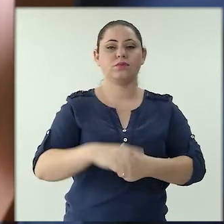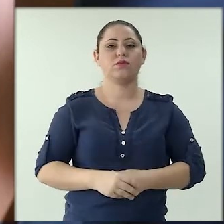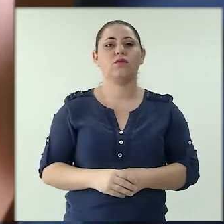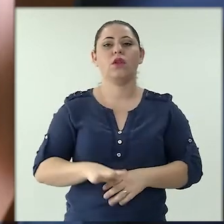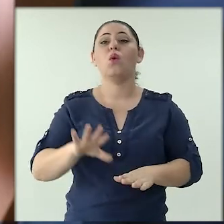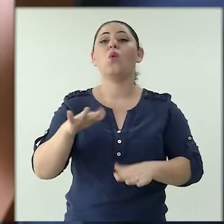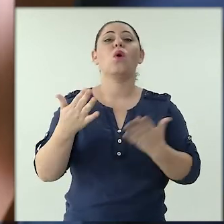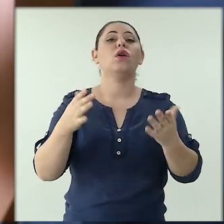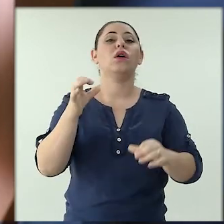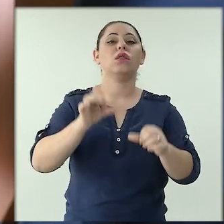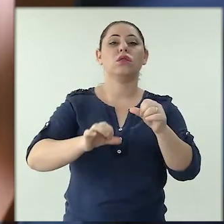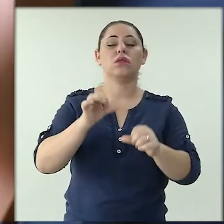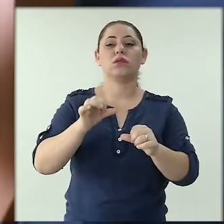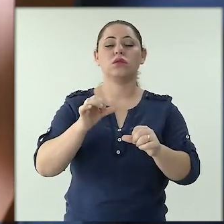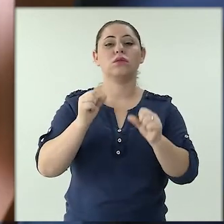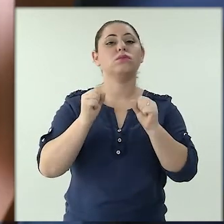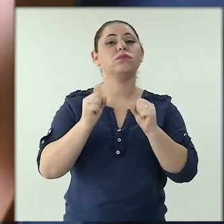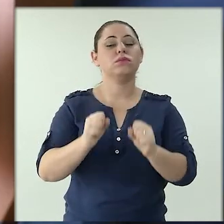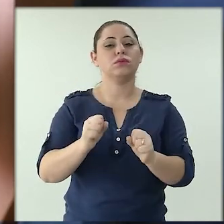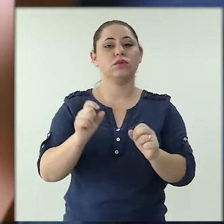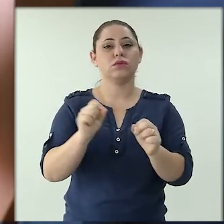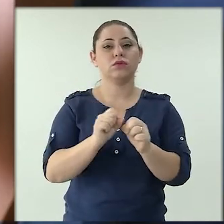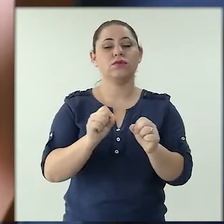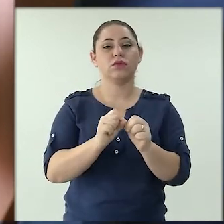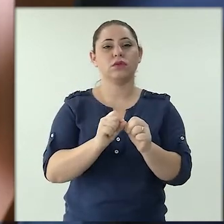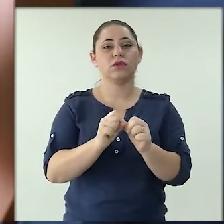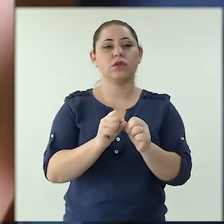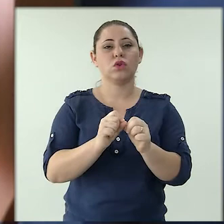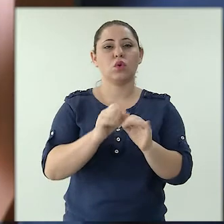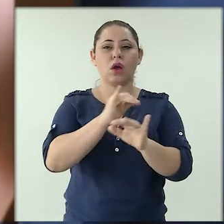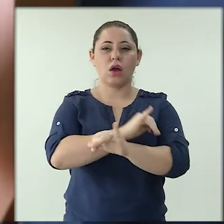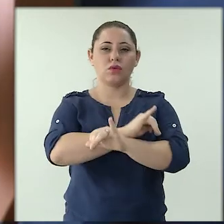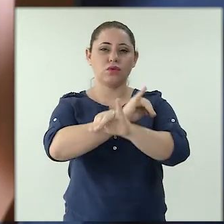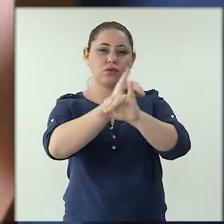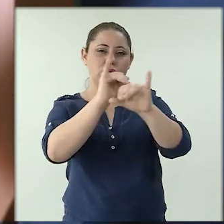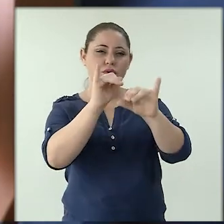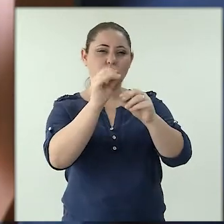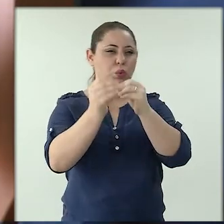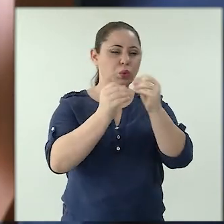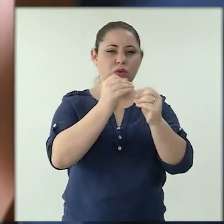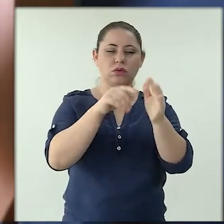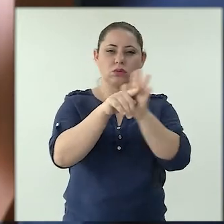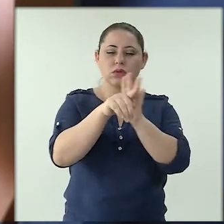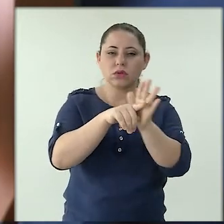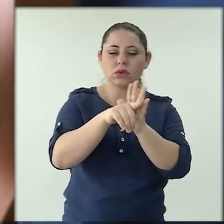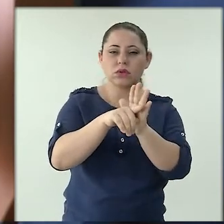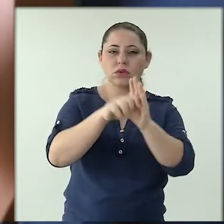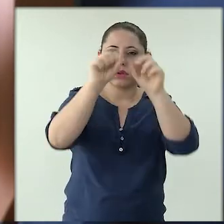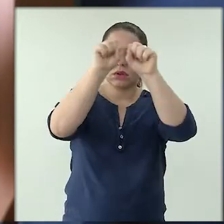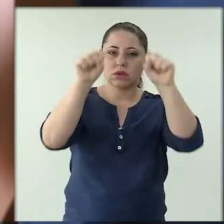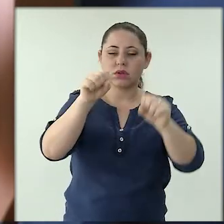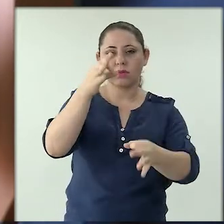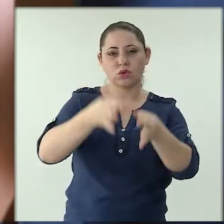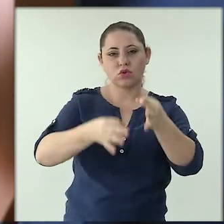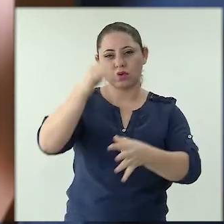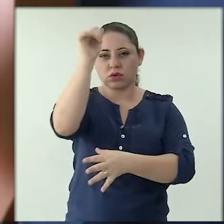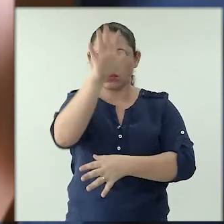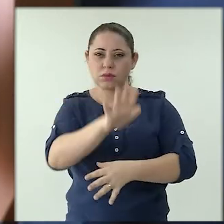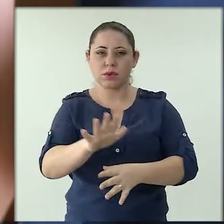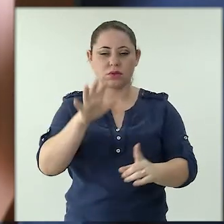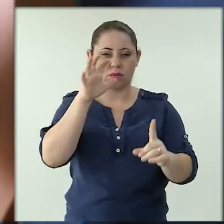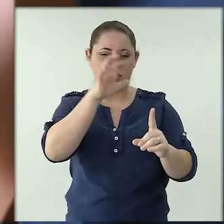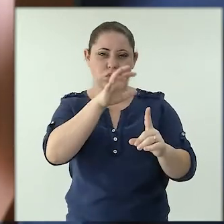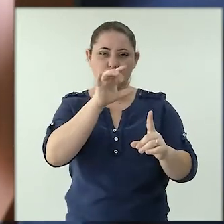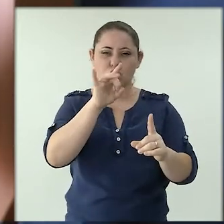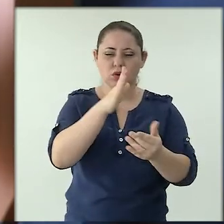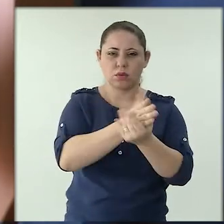sua análise sobre isso? O que a gente pode fazer de prognóstico para um futuro breve do sistema de justiça brasileiro? Isso aí vai